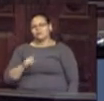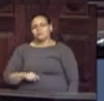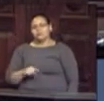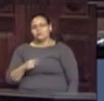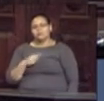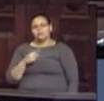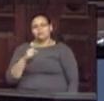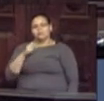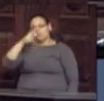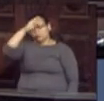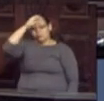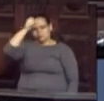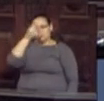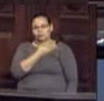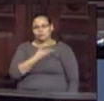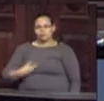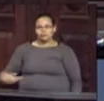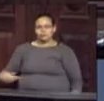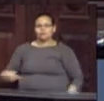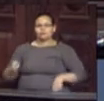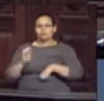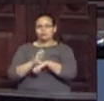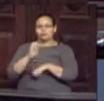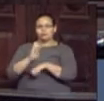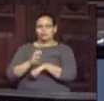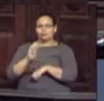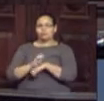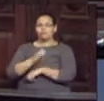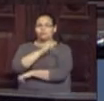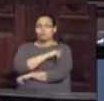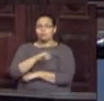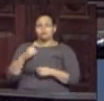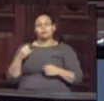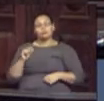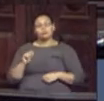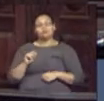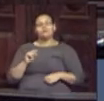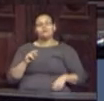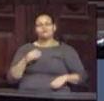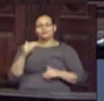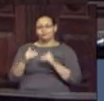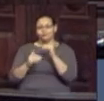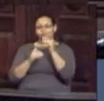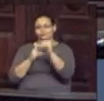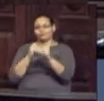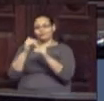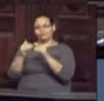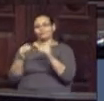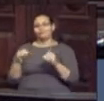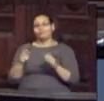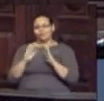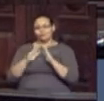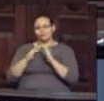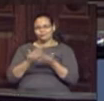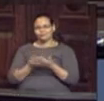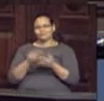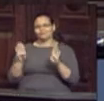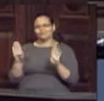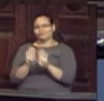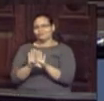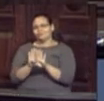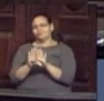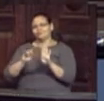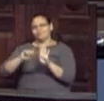pública estadual do Rio de Janeiro, mas que, na verdade, tem servido a um processo de fechamento de escolas,